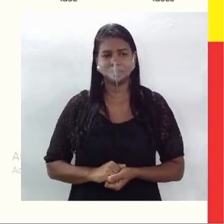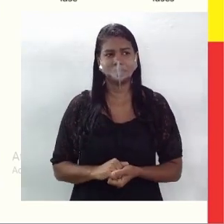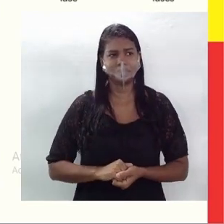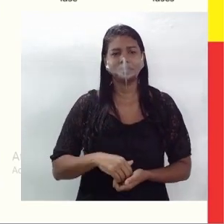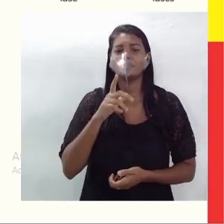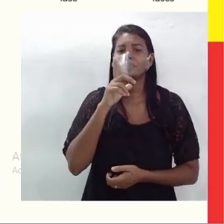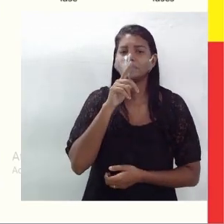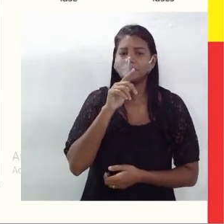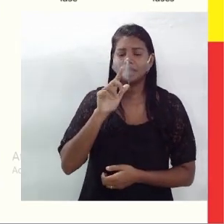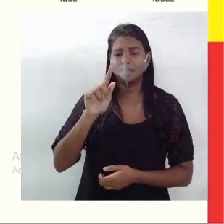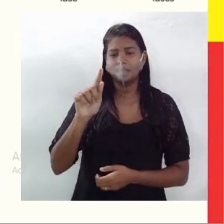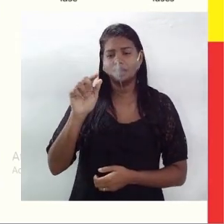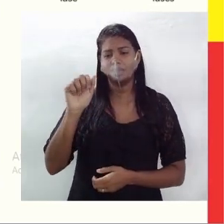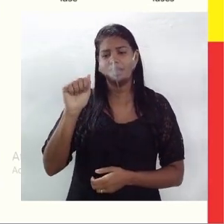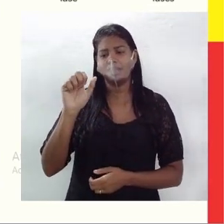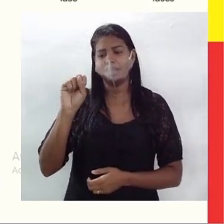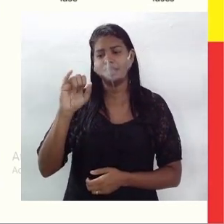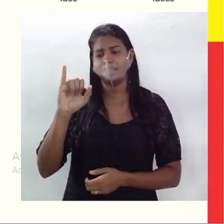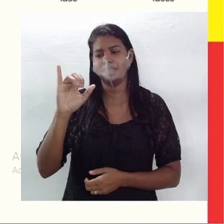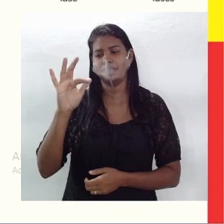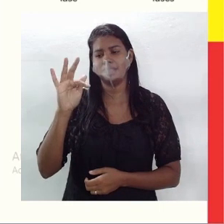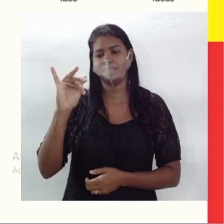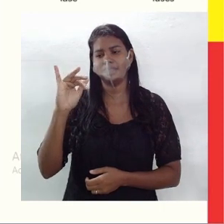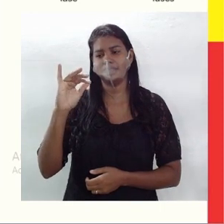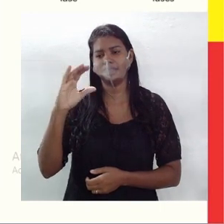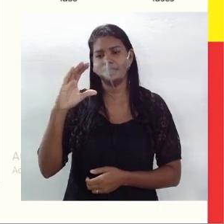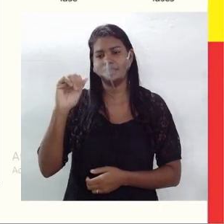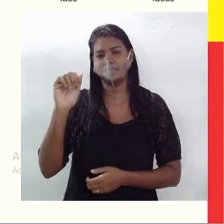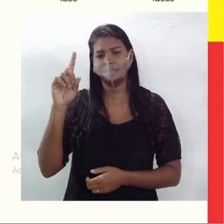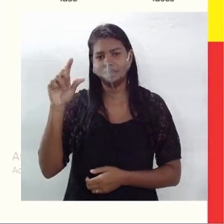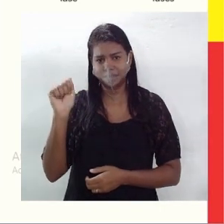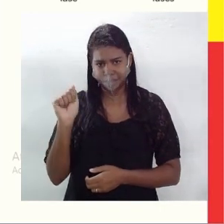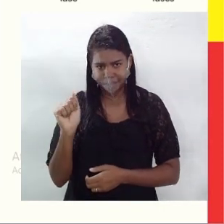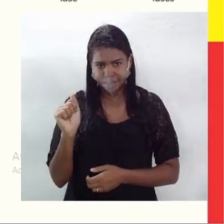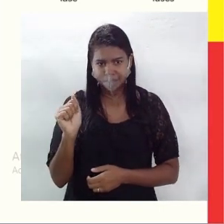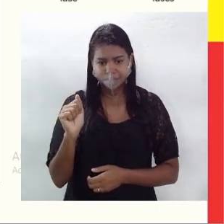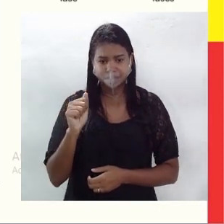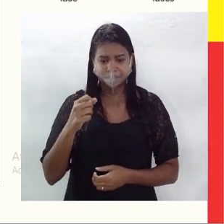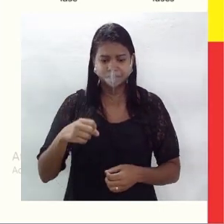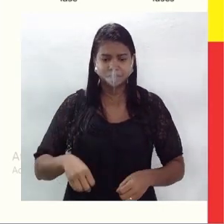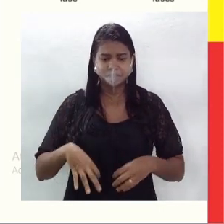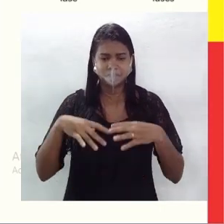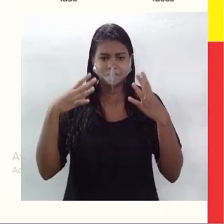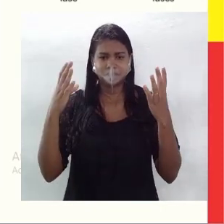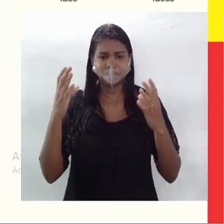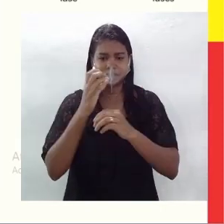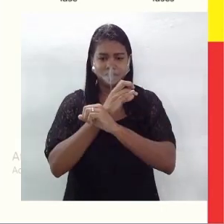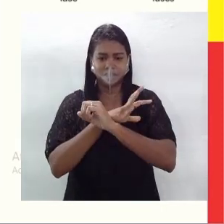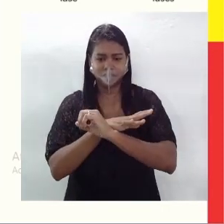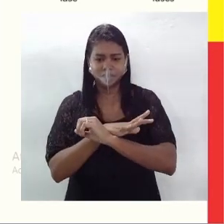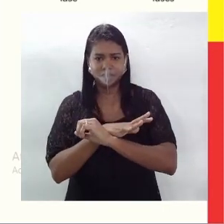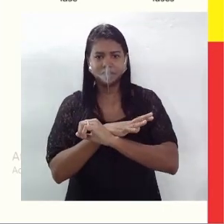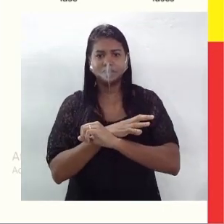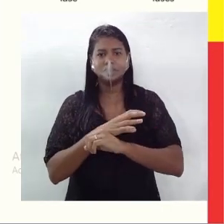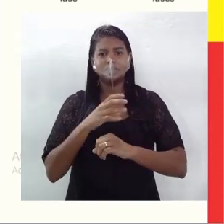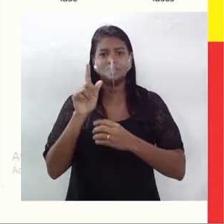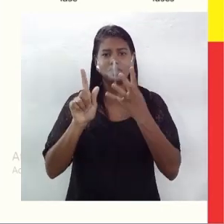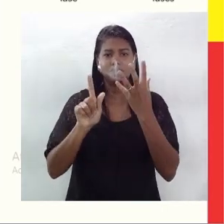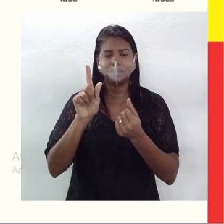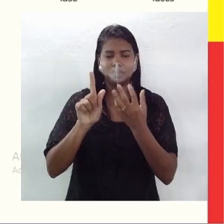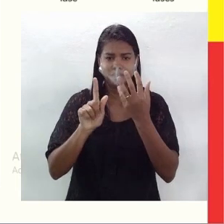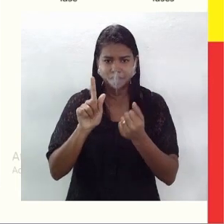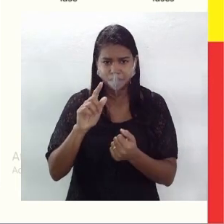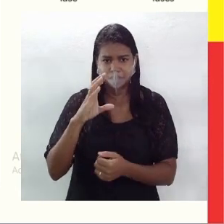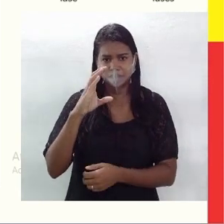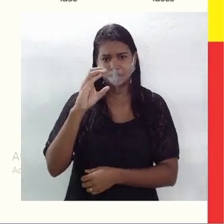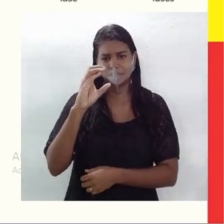a água que tem, na realidade, dióxido de carbono, é a água que tem o gás carbono,